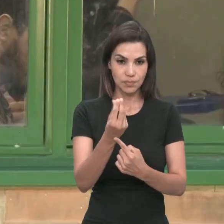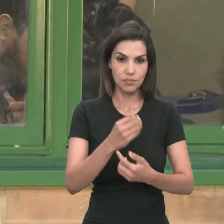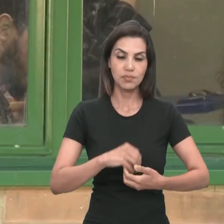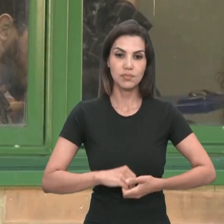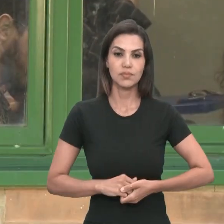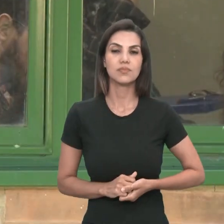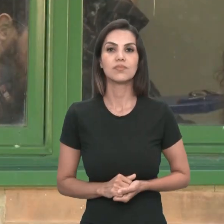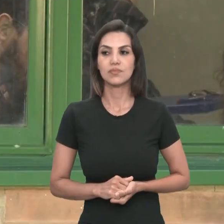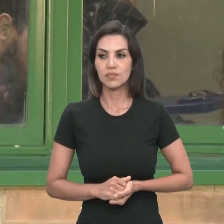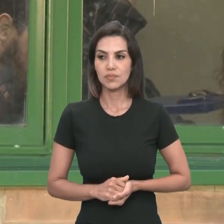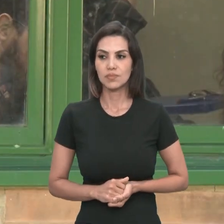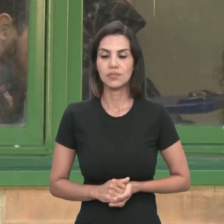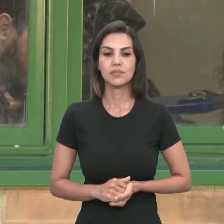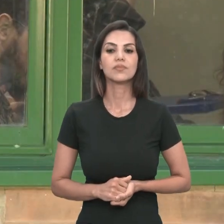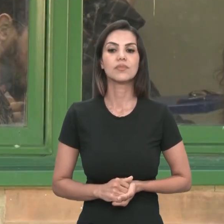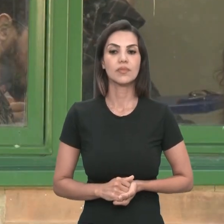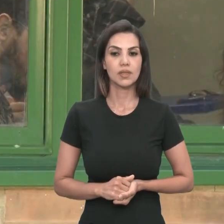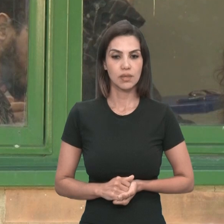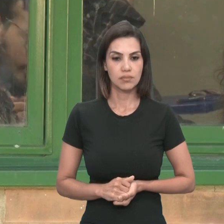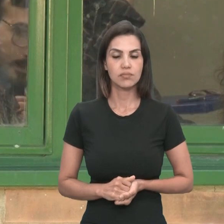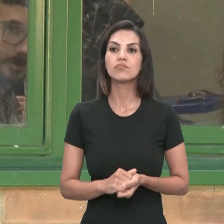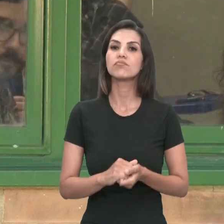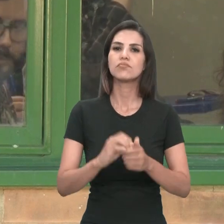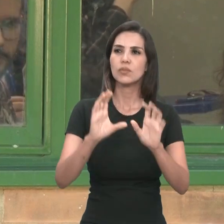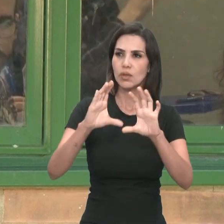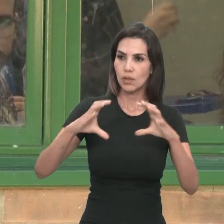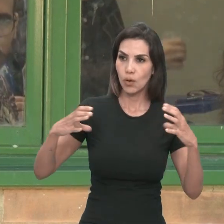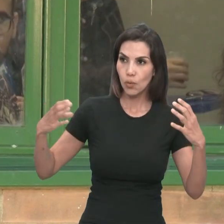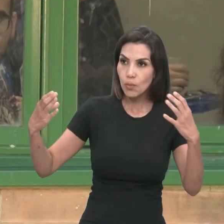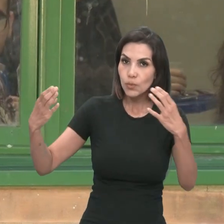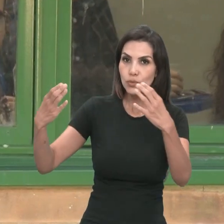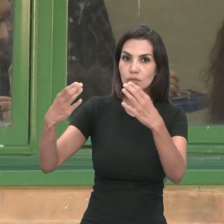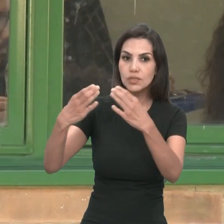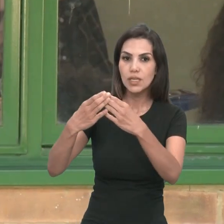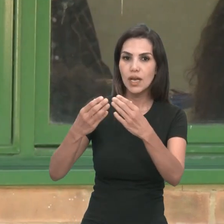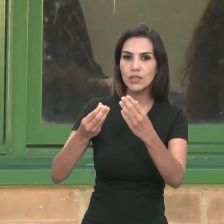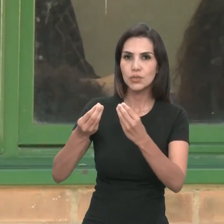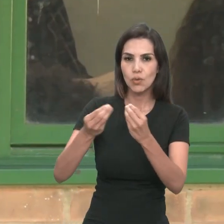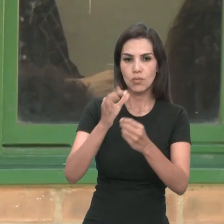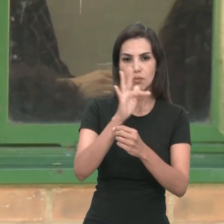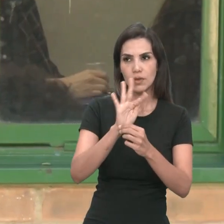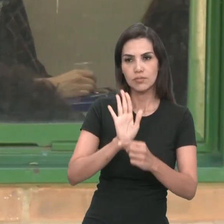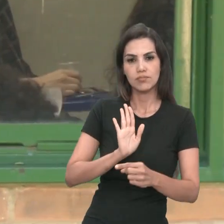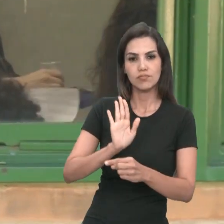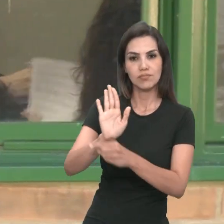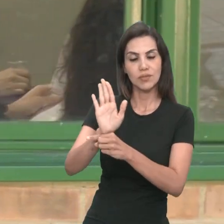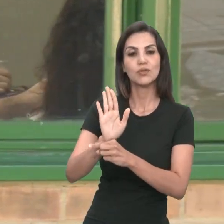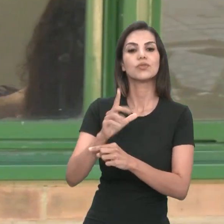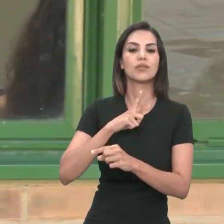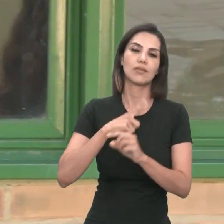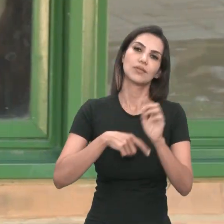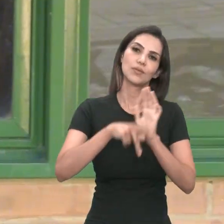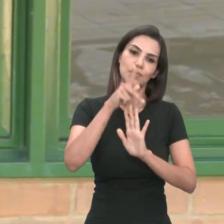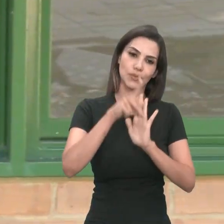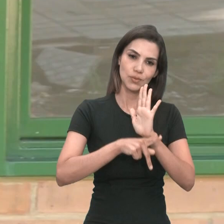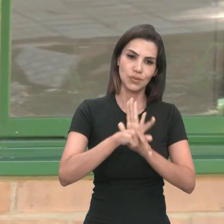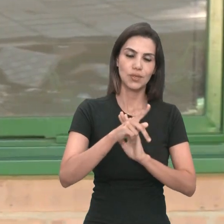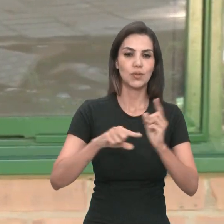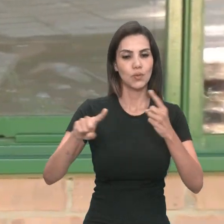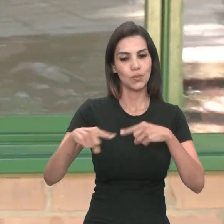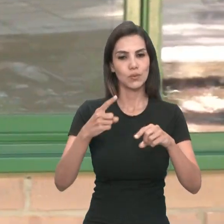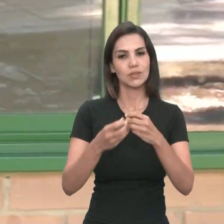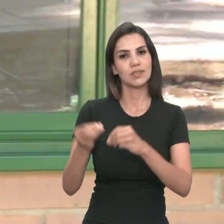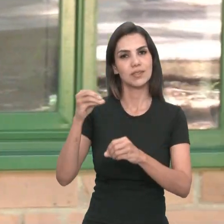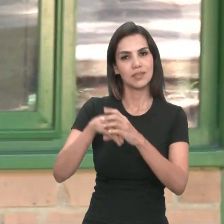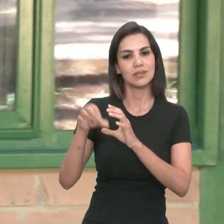a relação com a comunidade, destaca-se o projeto Música na Escola de Música, sendo um exemplo concreto como